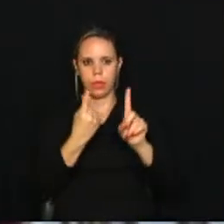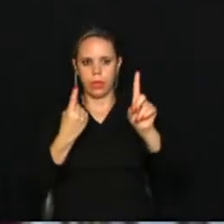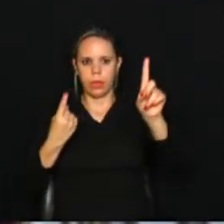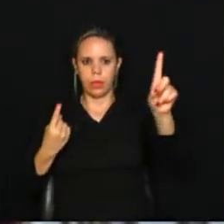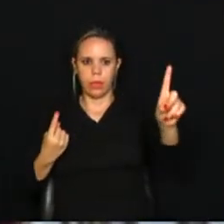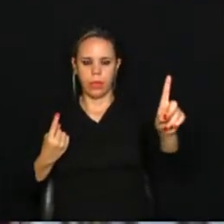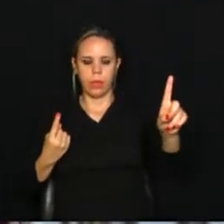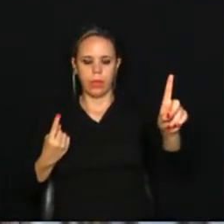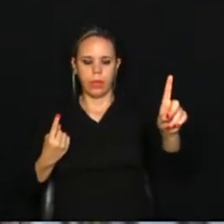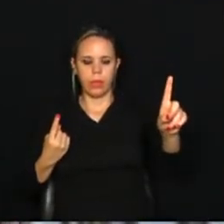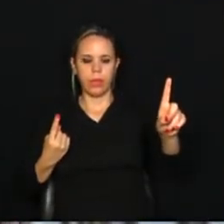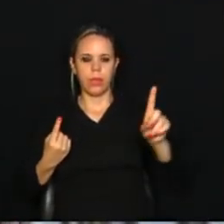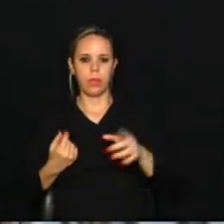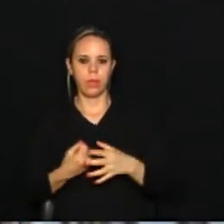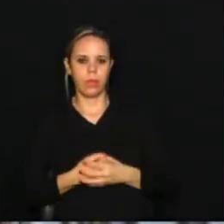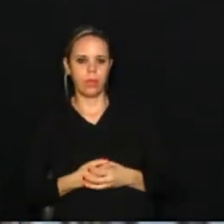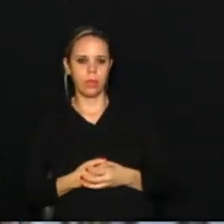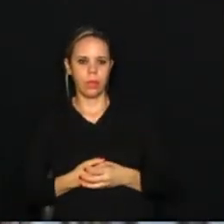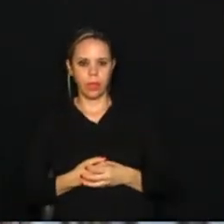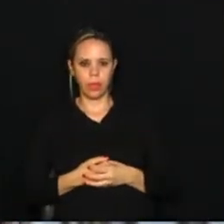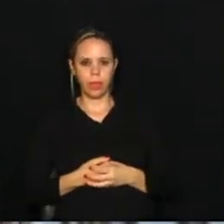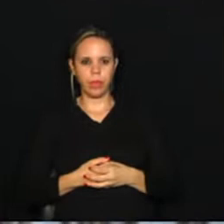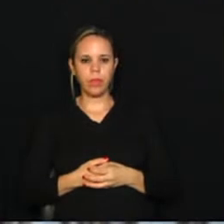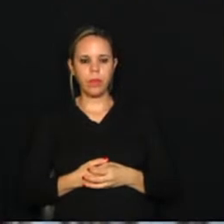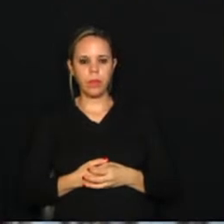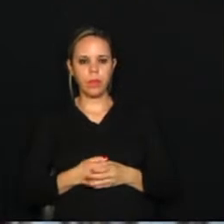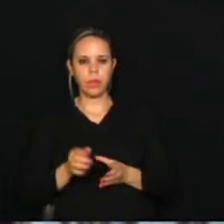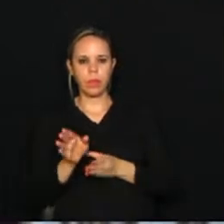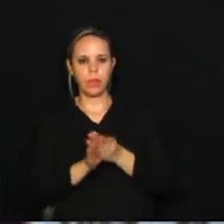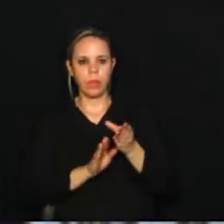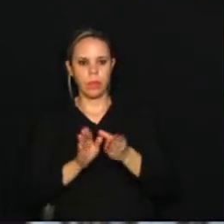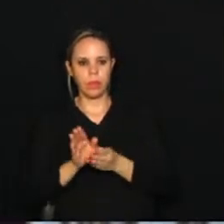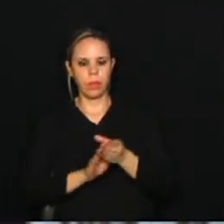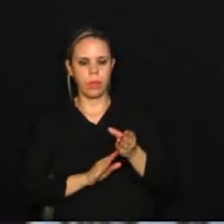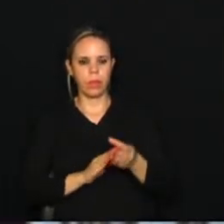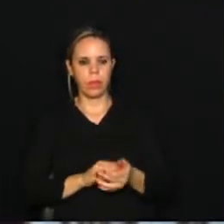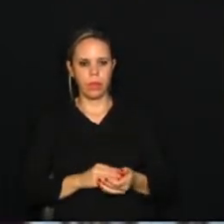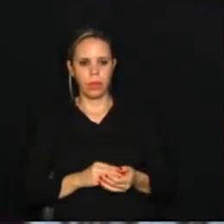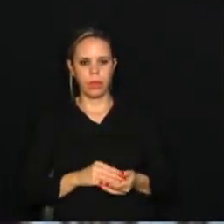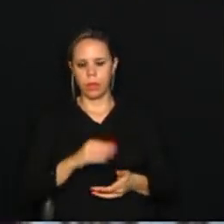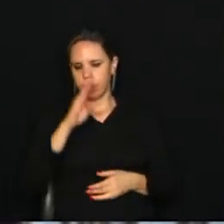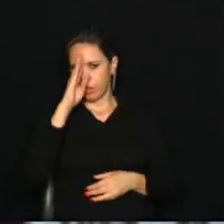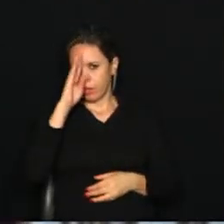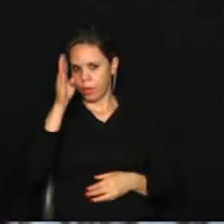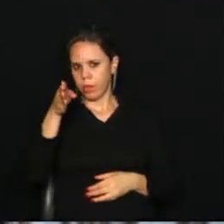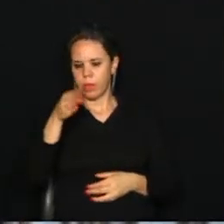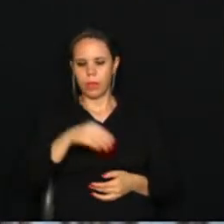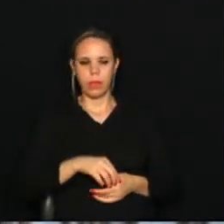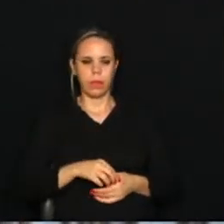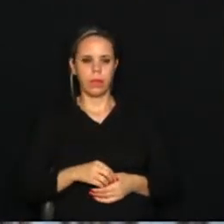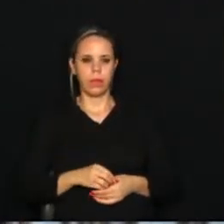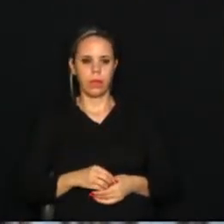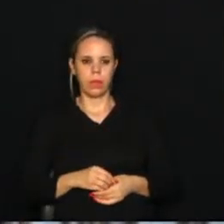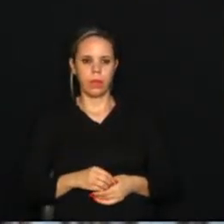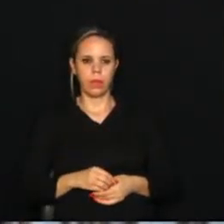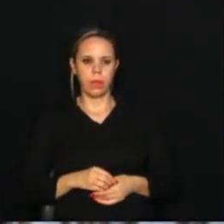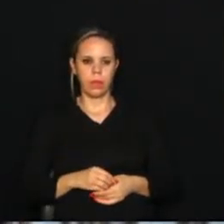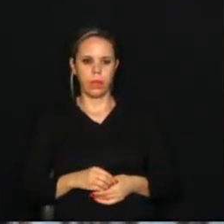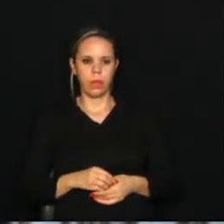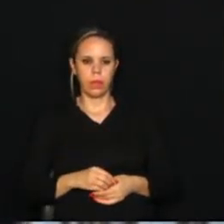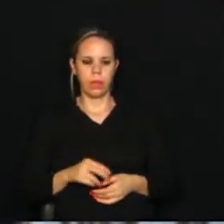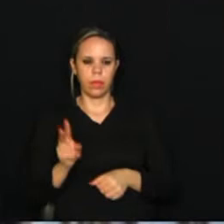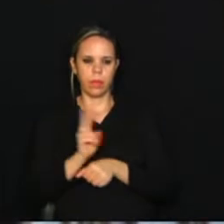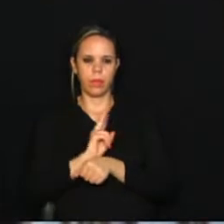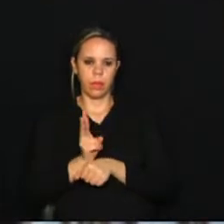1,5 metro, que foi a orientação mais fundamental por parte da